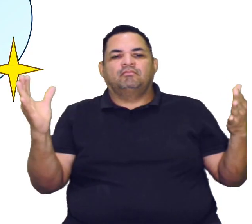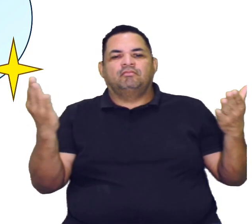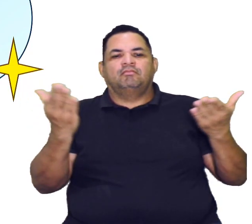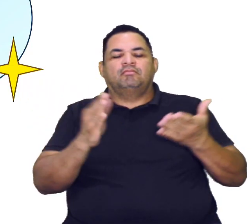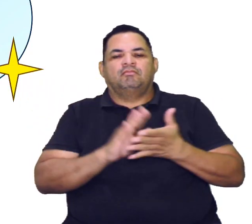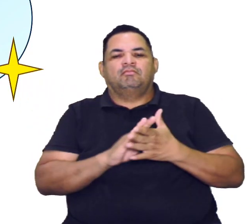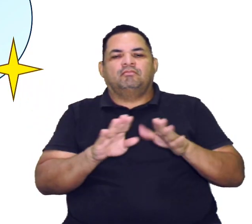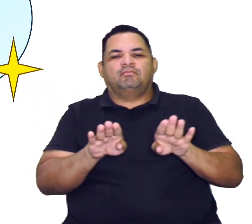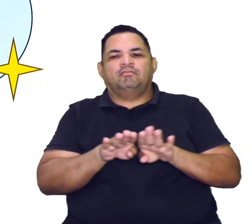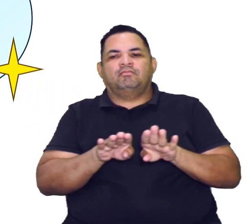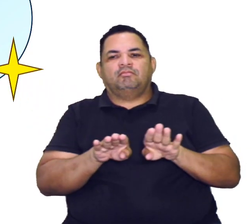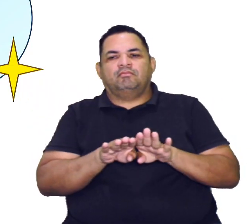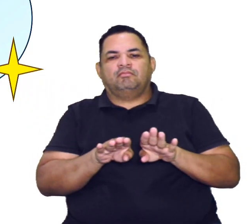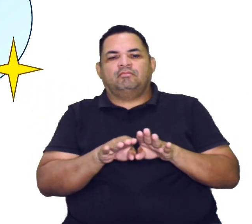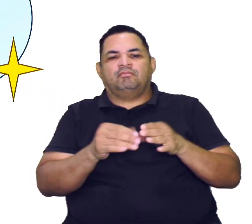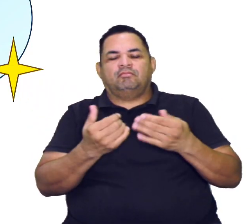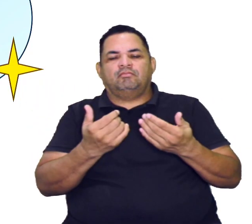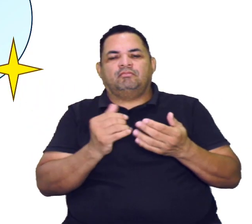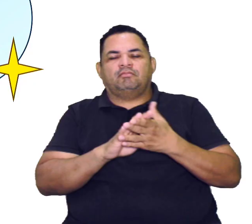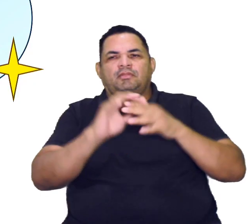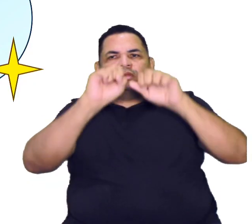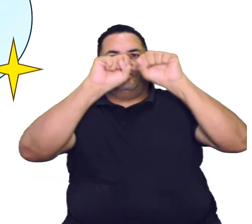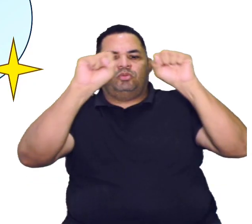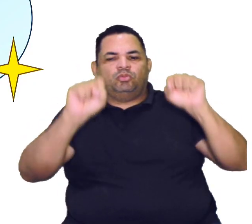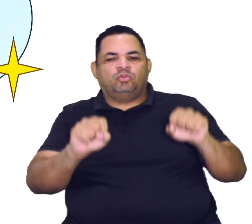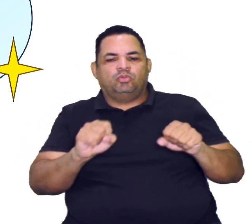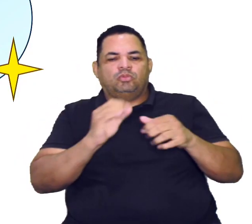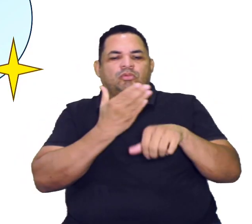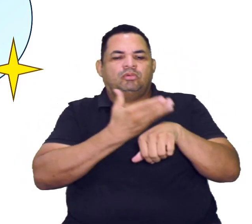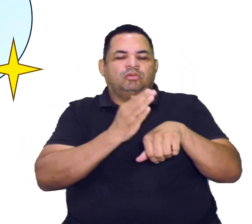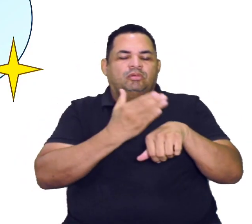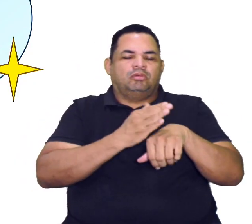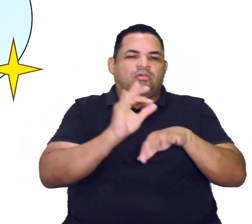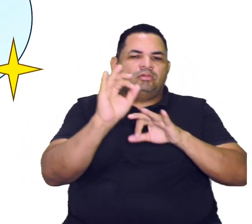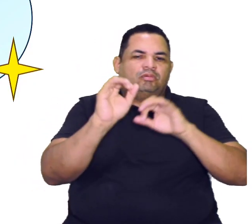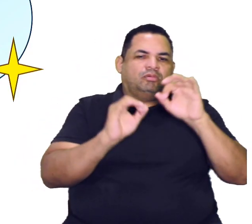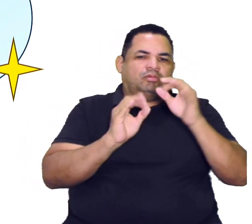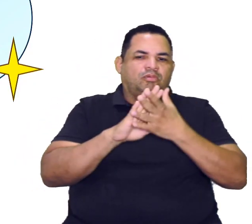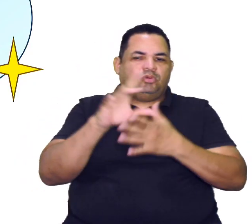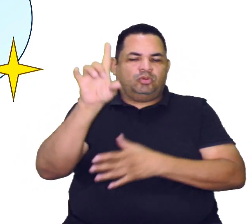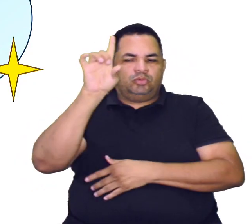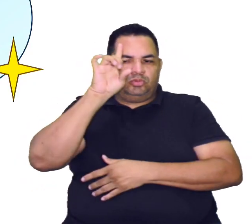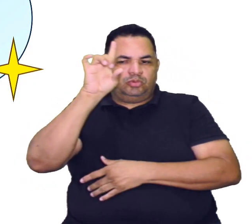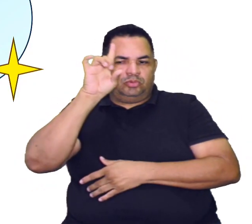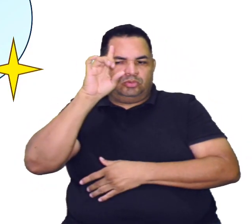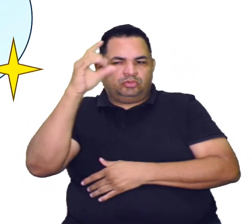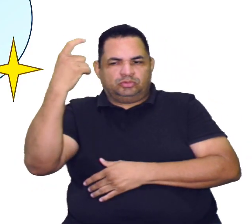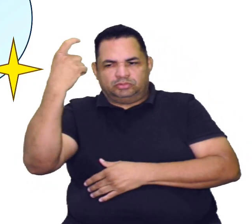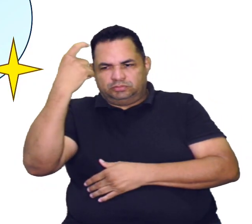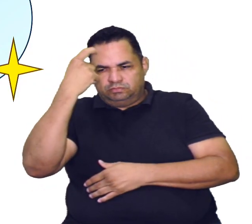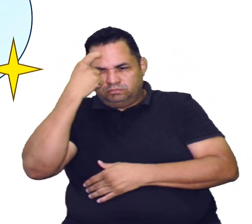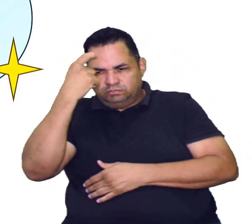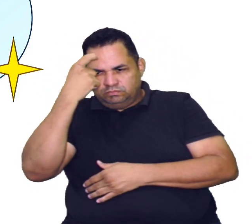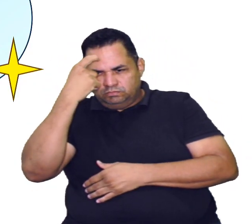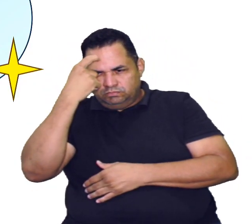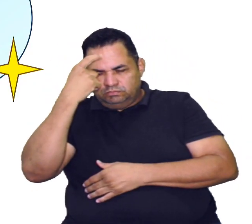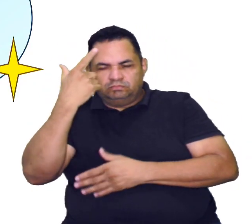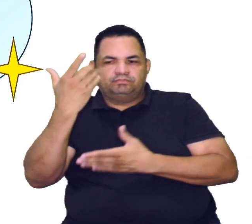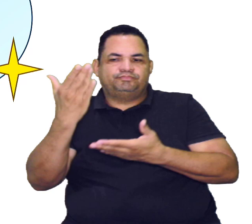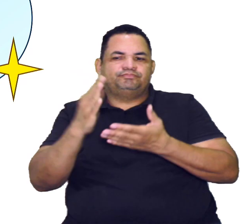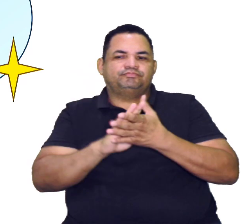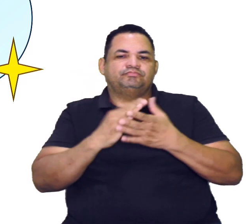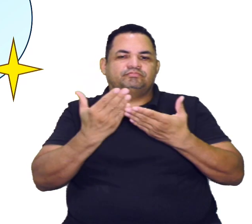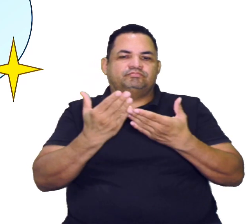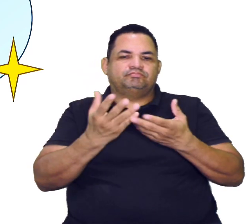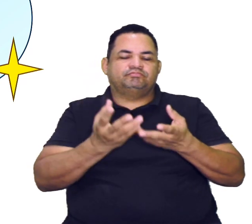de colocar os exercícios físicos sistematizados, atividades físicas do cotidiano de forma consciente, né,